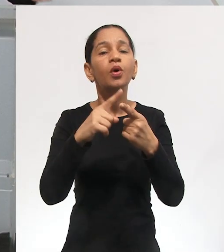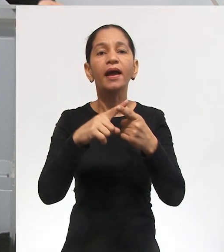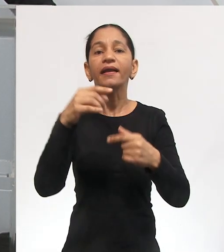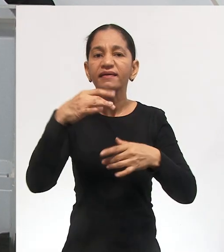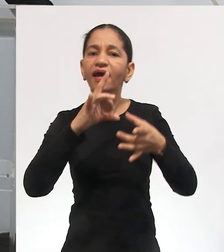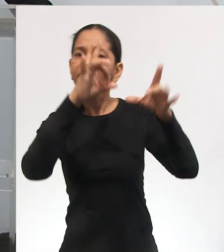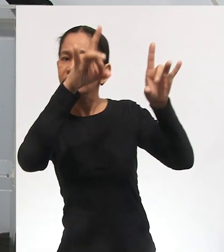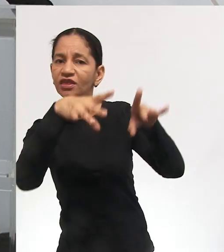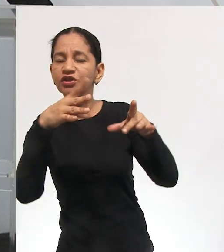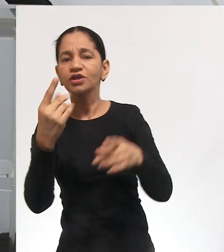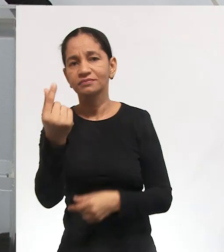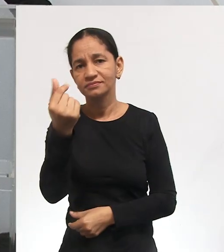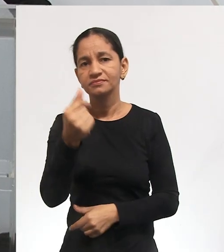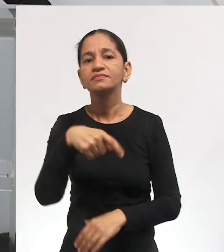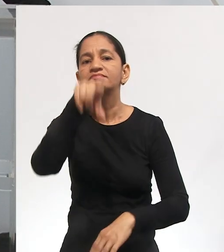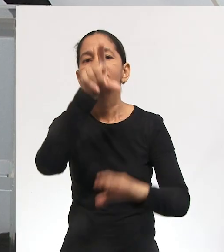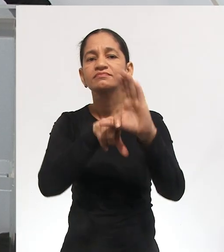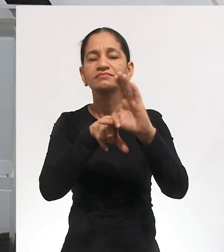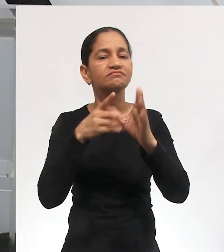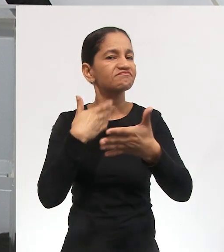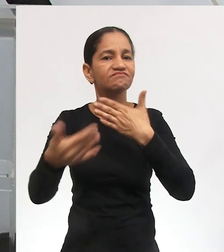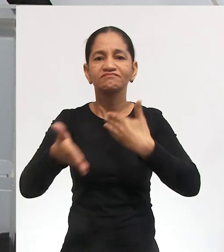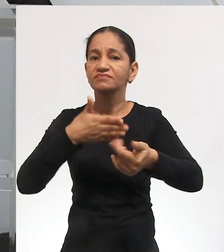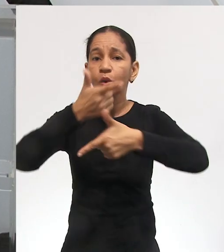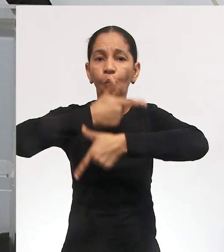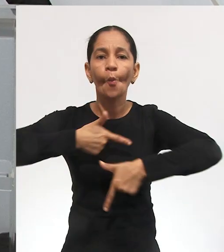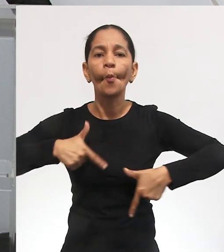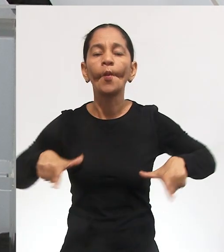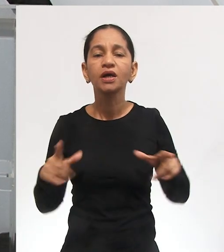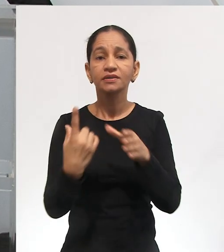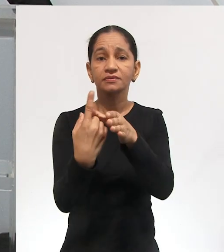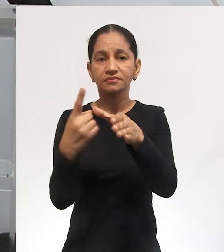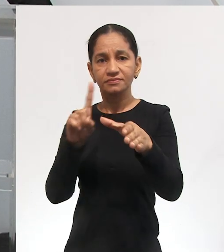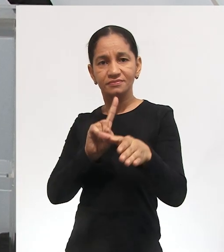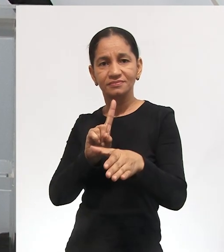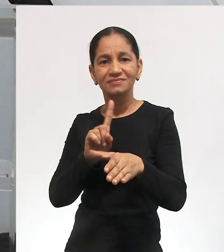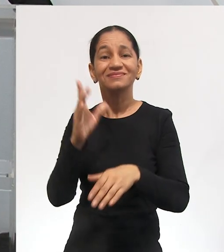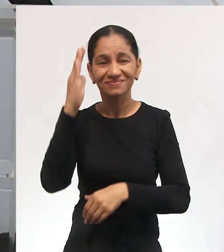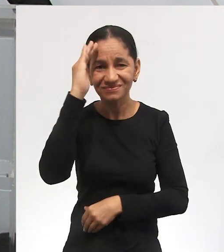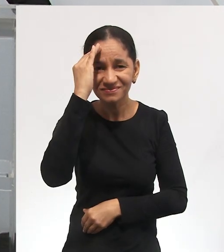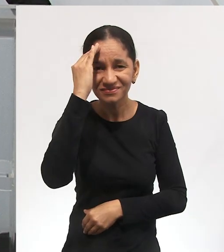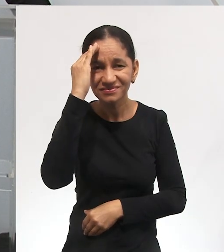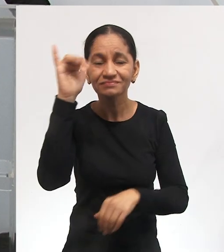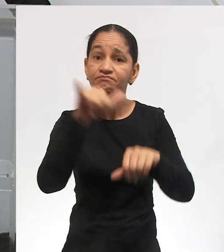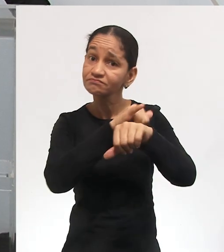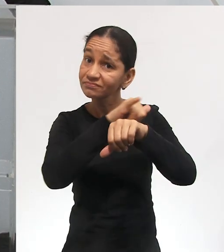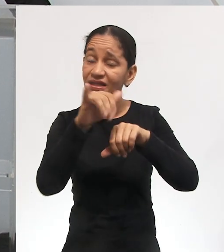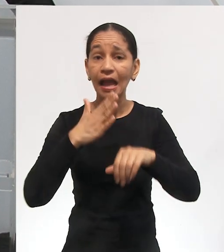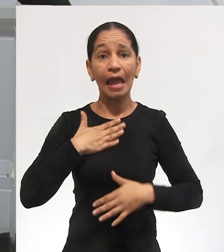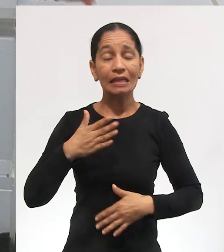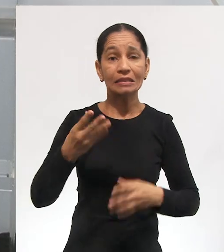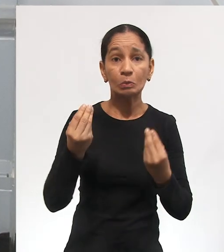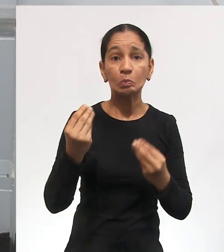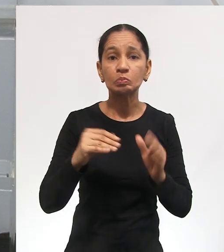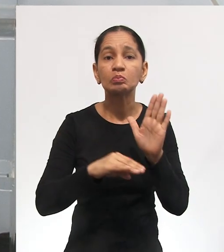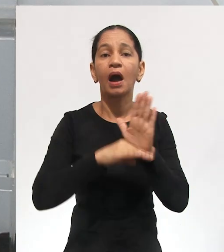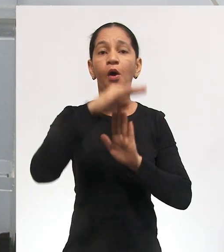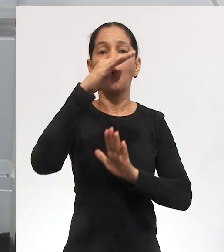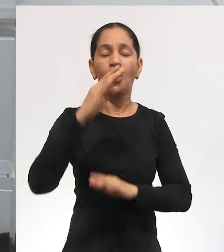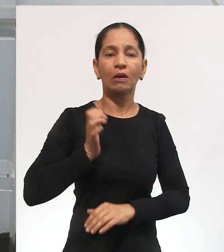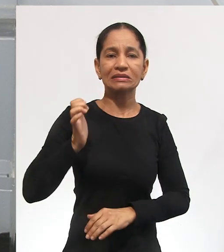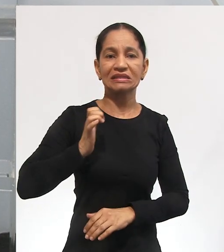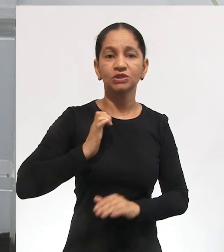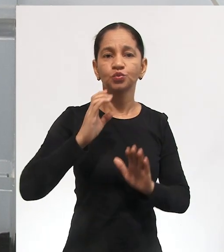deixar a dívida. Ele tira o CPF dele da sociedade, porque ele é que tem patrimônio, e deixa a